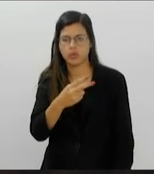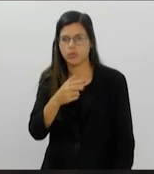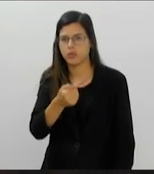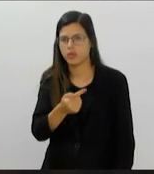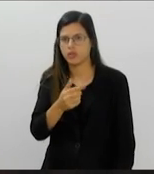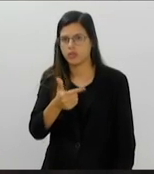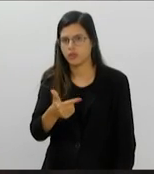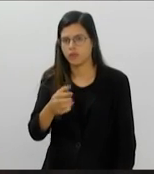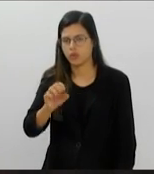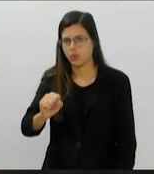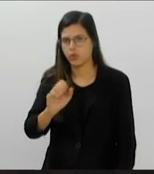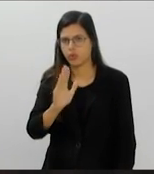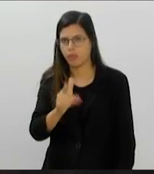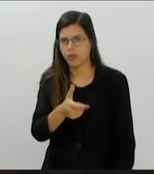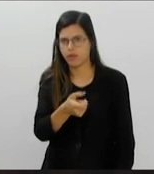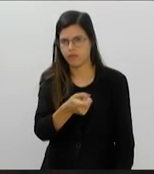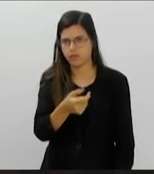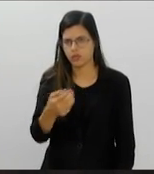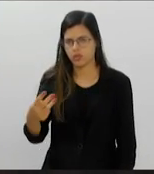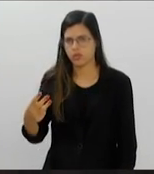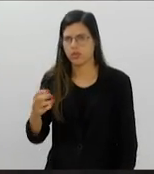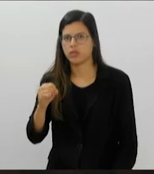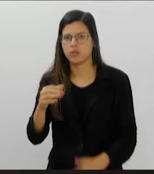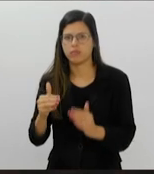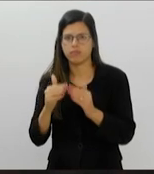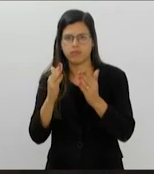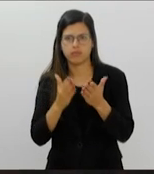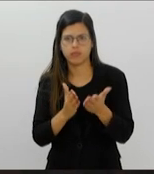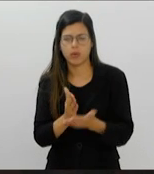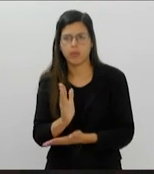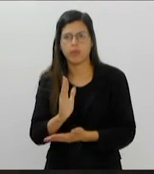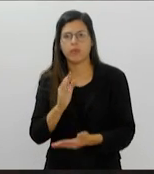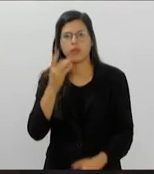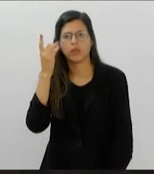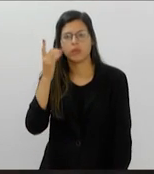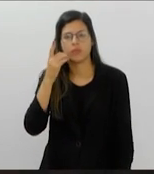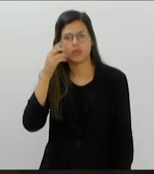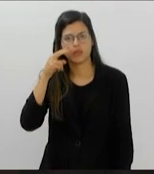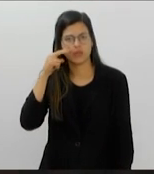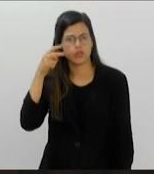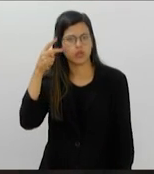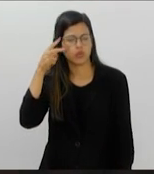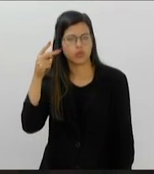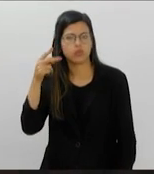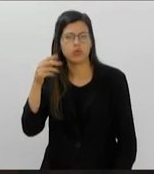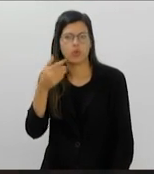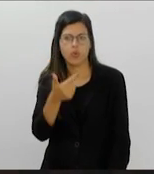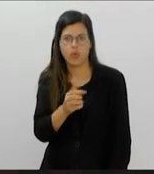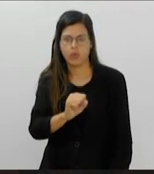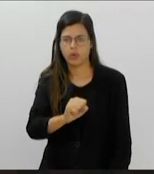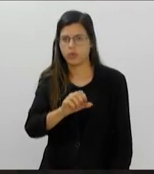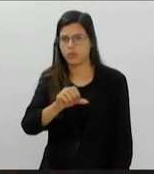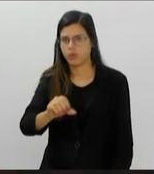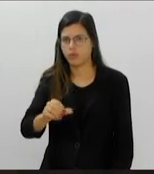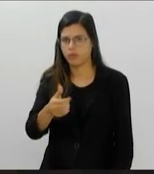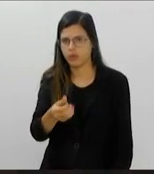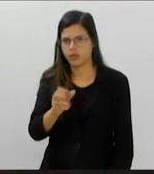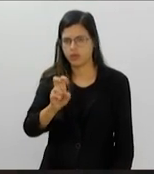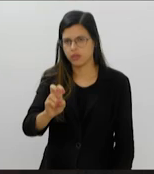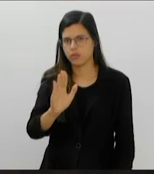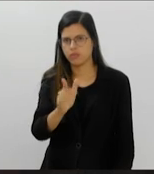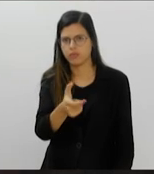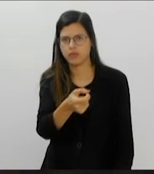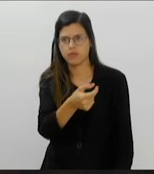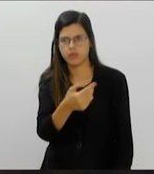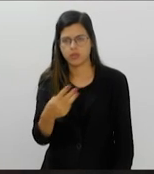2728 de 2023, senhores que aprovam, aprovado. Deputada Tia Ju também, 895 de 2023, senhores que